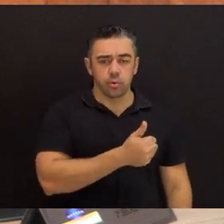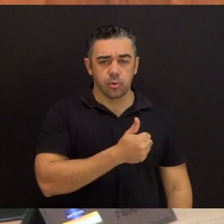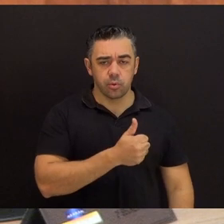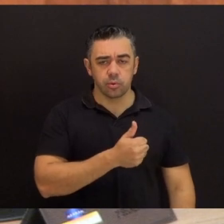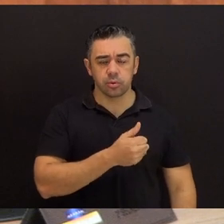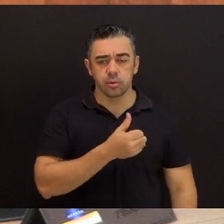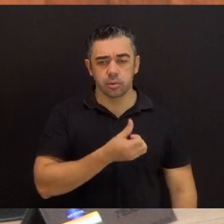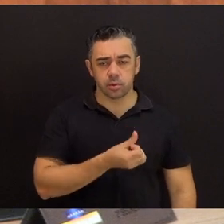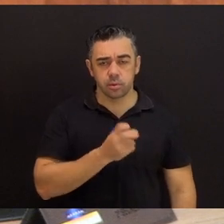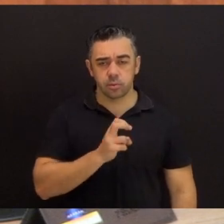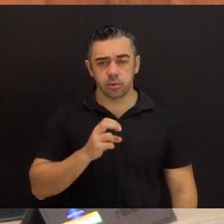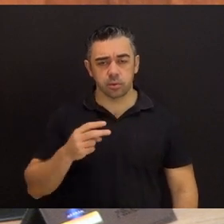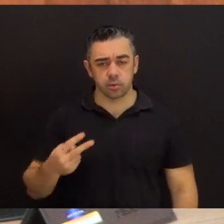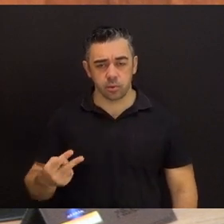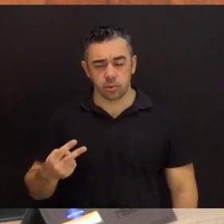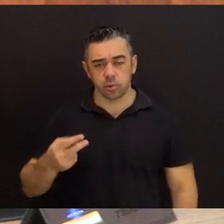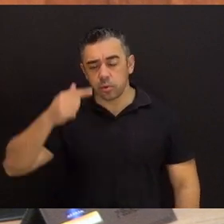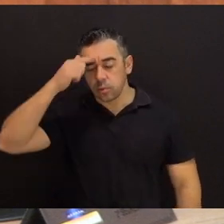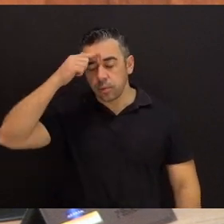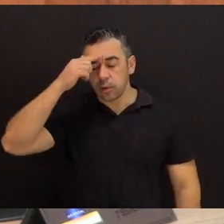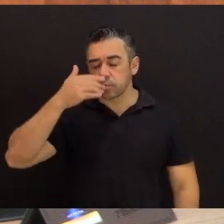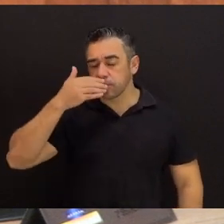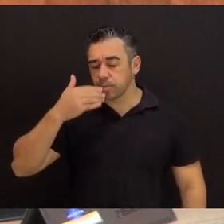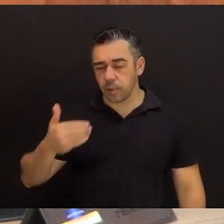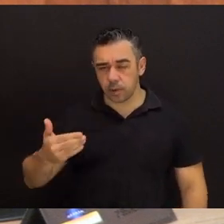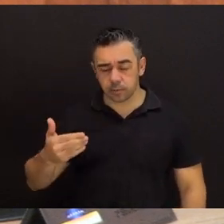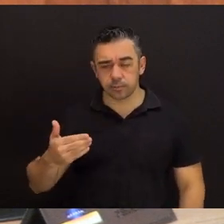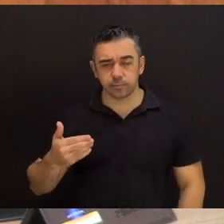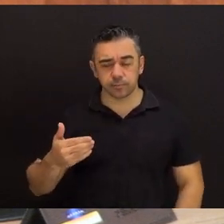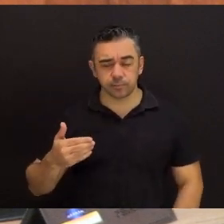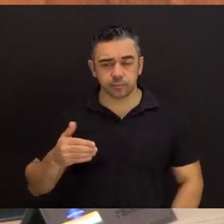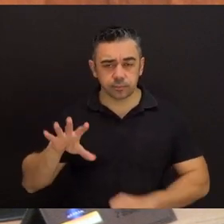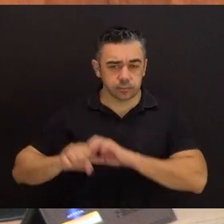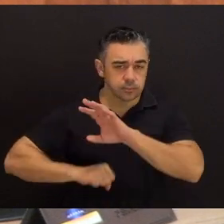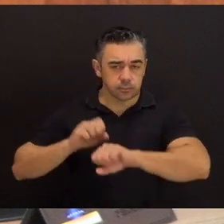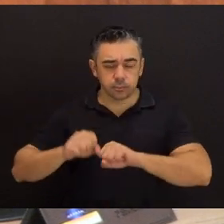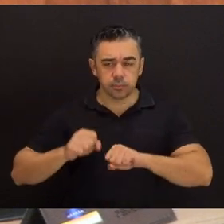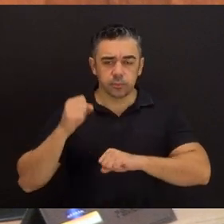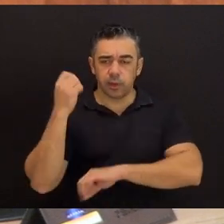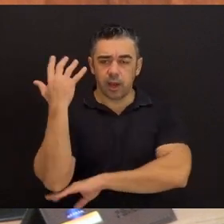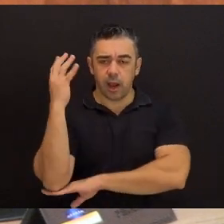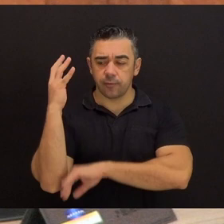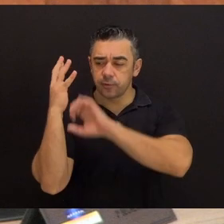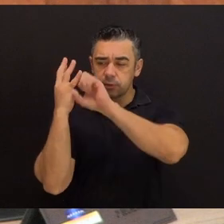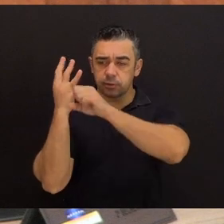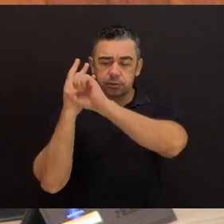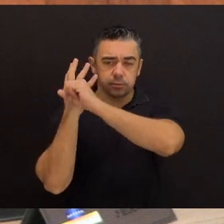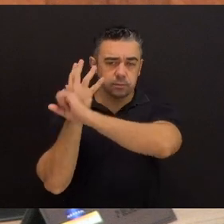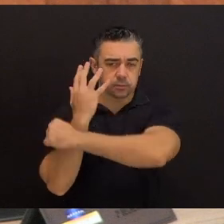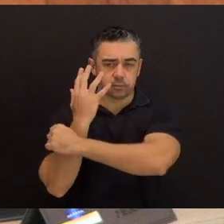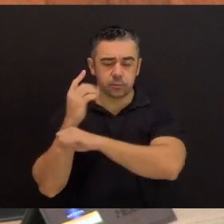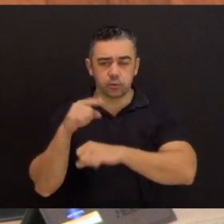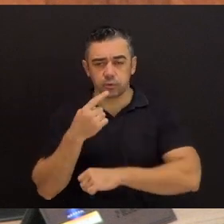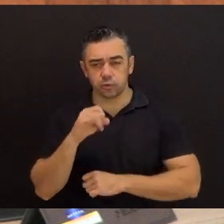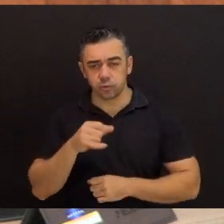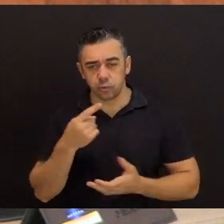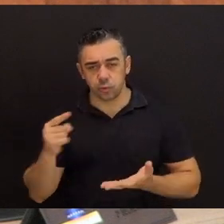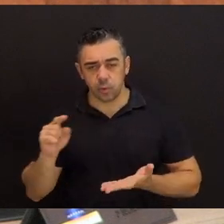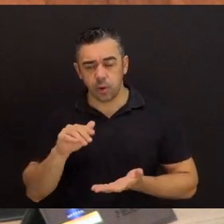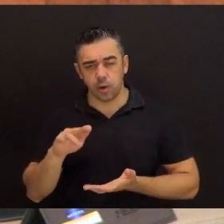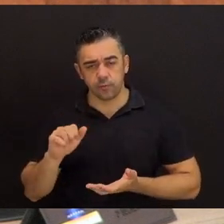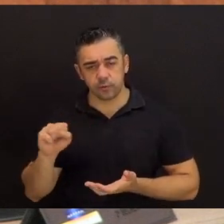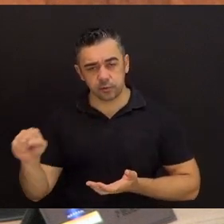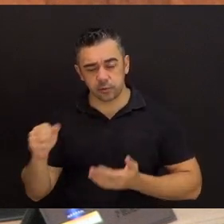do vereador Gilberto Melo que seja Realizado a recolha de Galhos de árvores na Rua João Alves Ferreira em frente